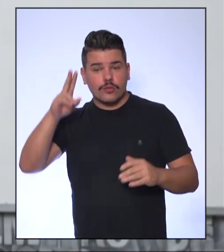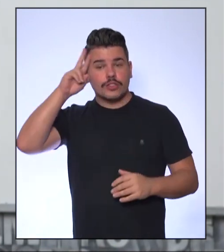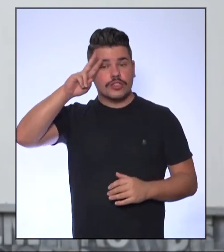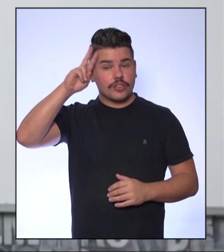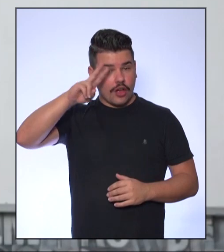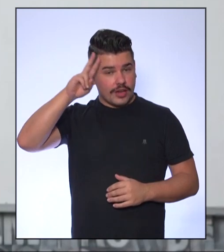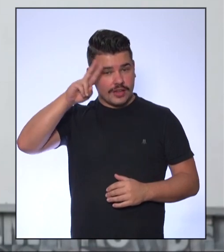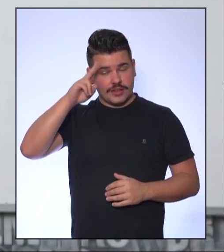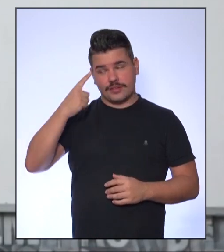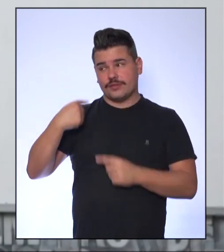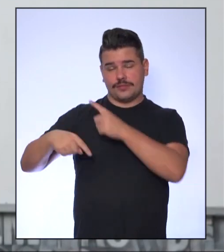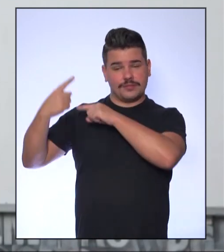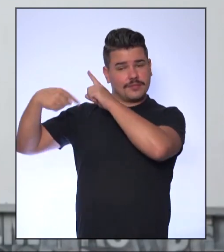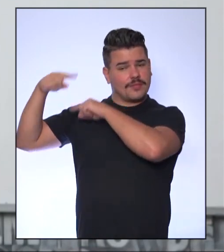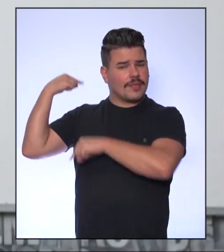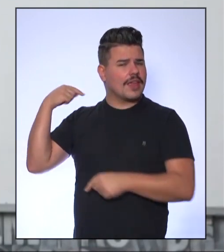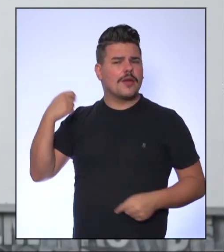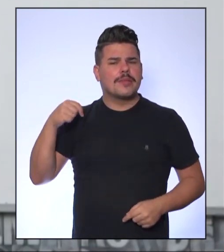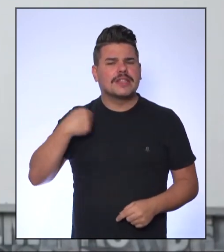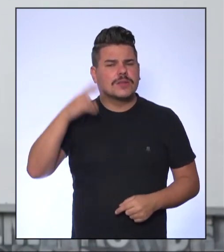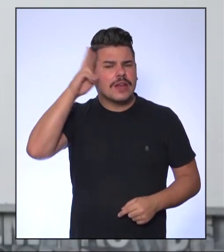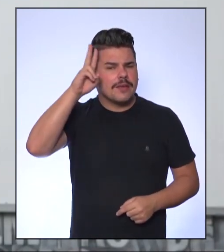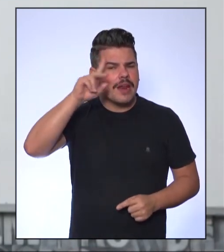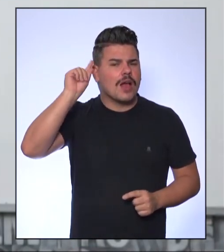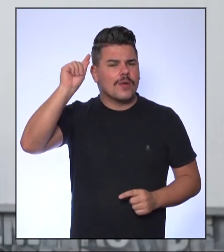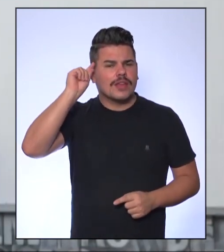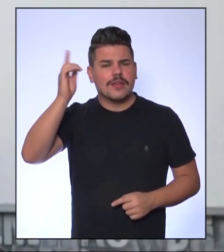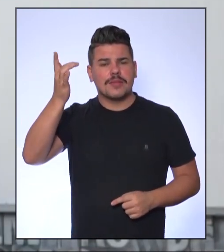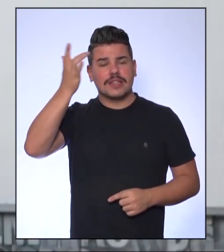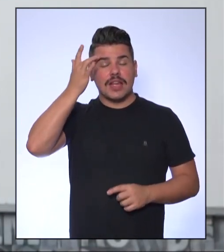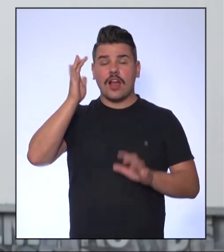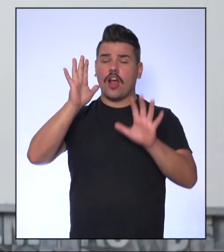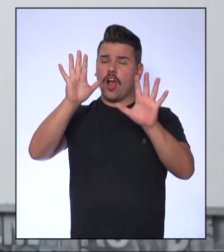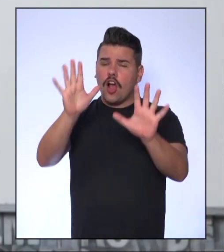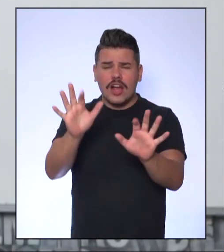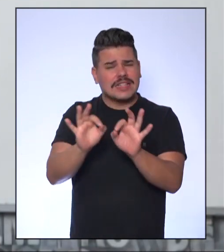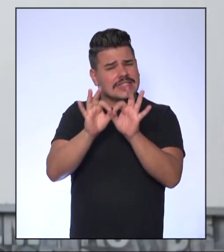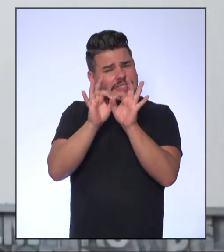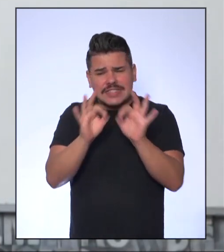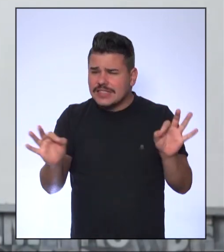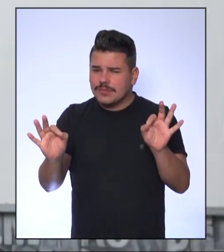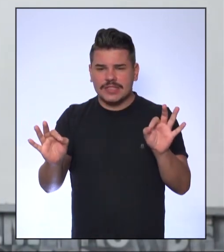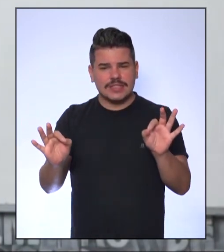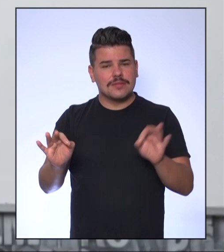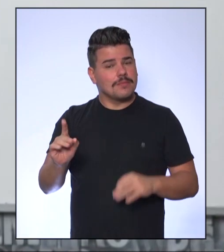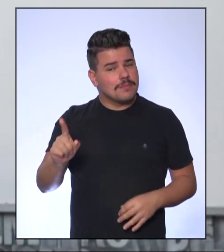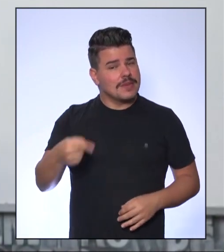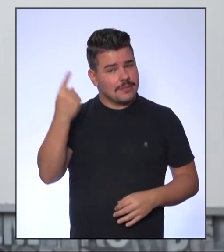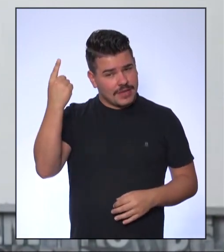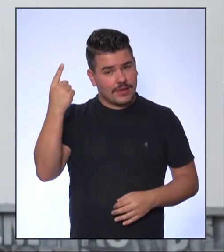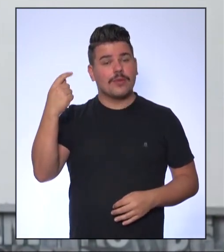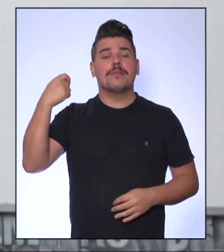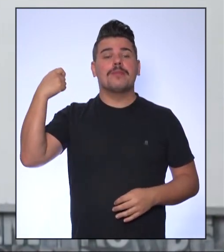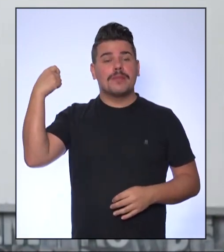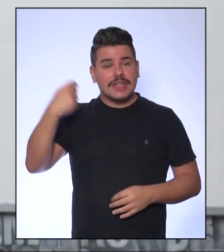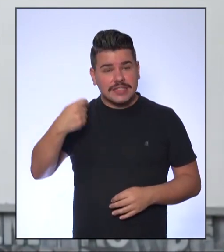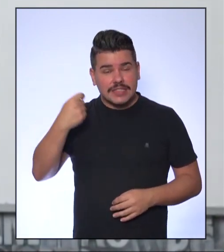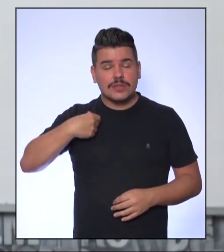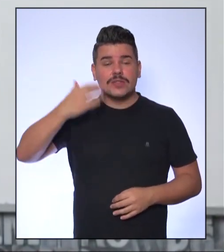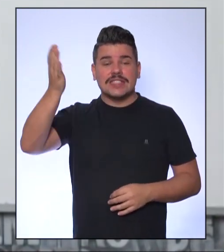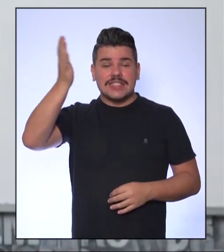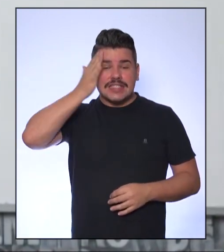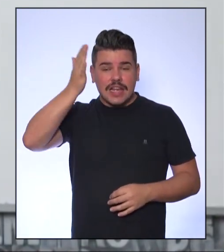tá? O que eu preciso para fixar o meu conteúdo? Galera, ó, primeira coisa, eu preciso